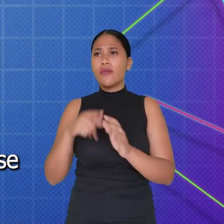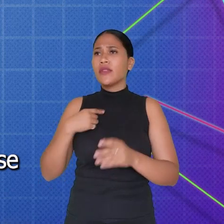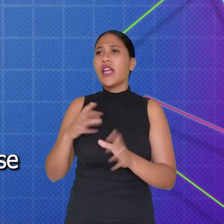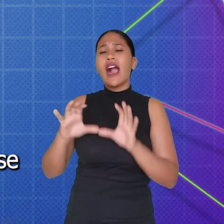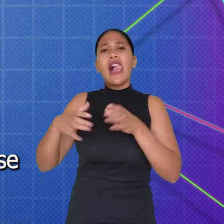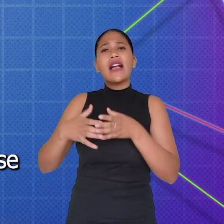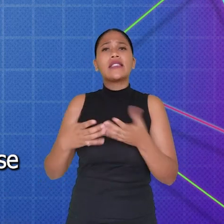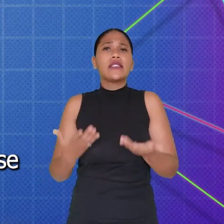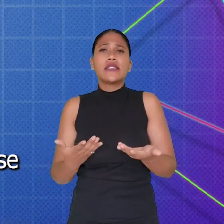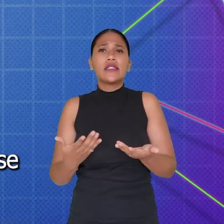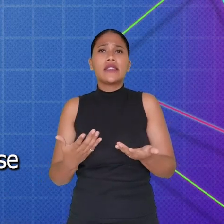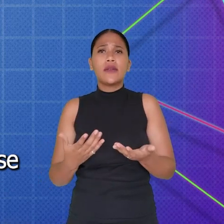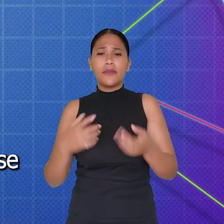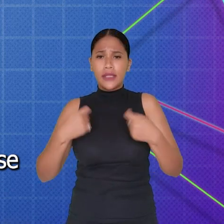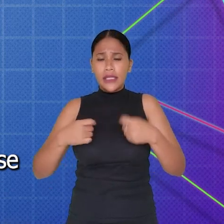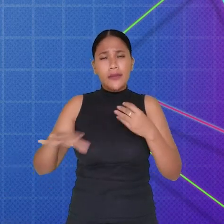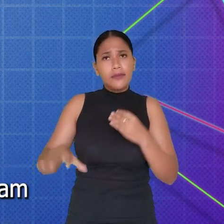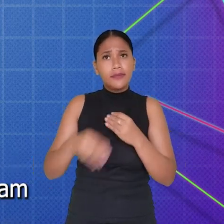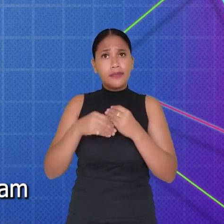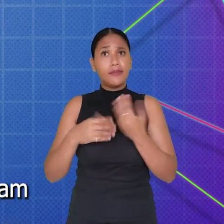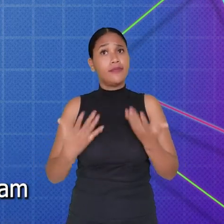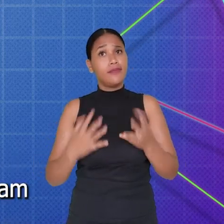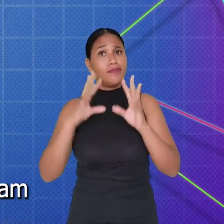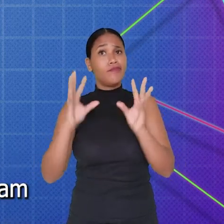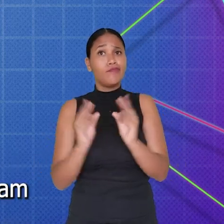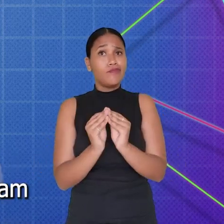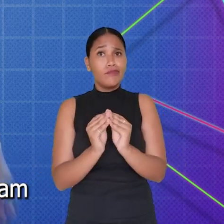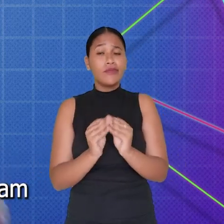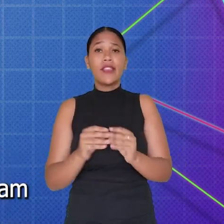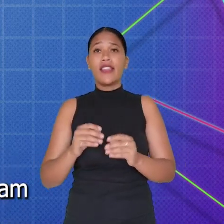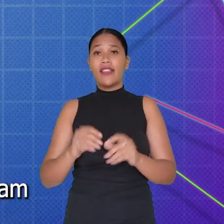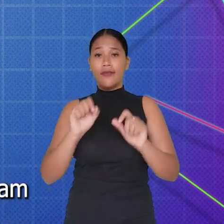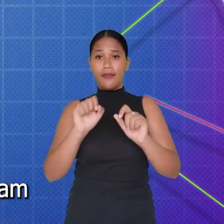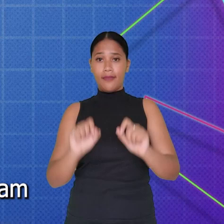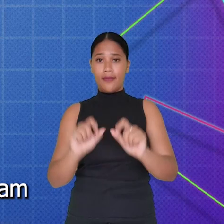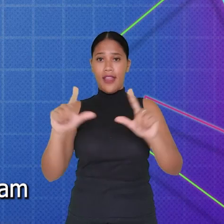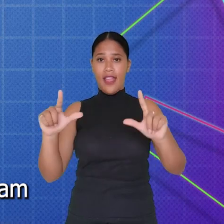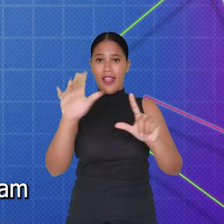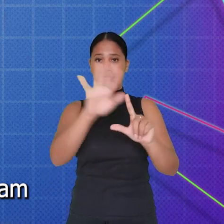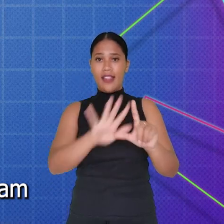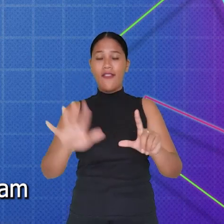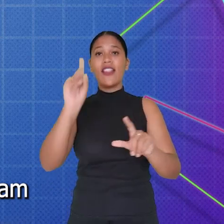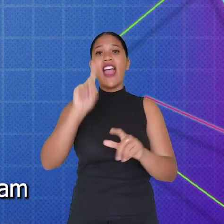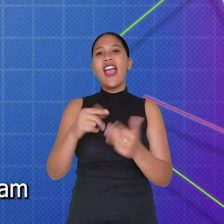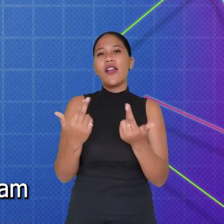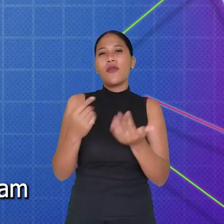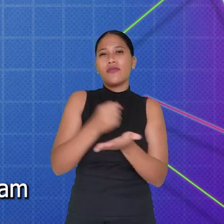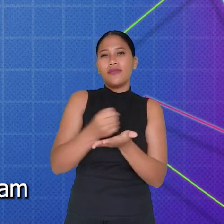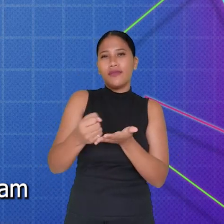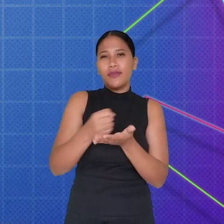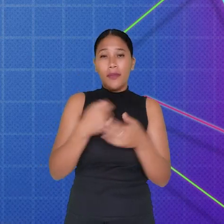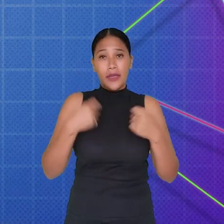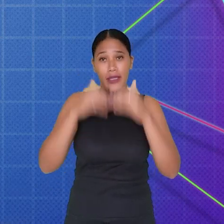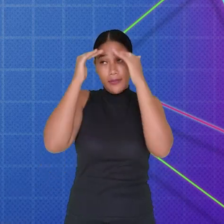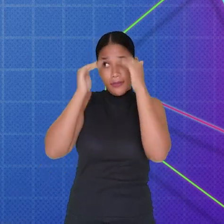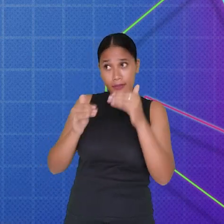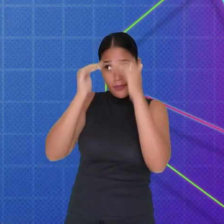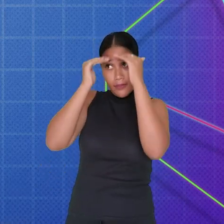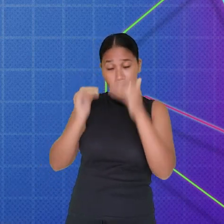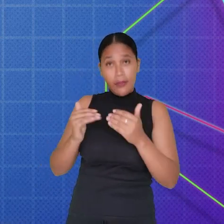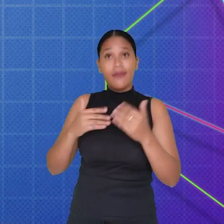uma classe que deve implementar. Em outras palavras, as interfaces são como contratos que as classes precisam